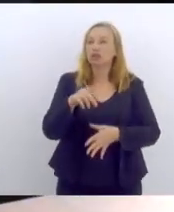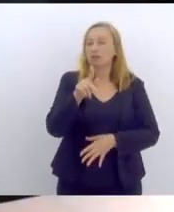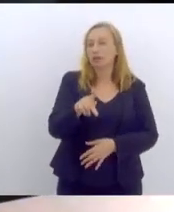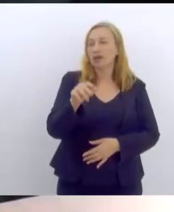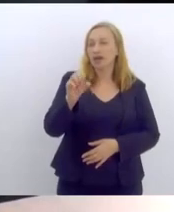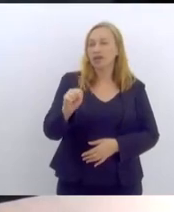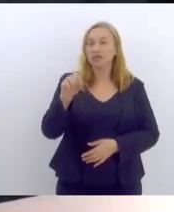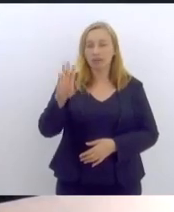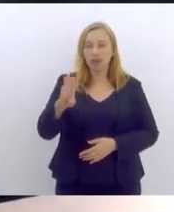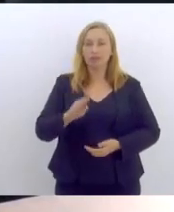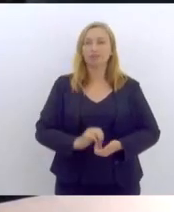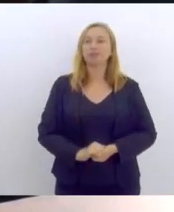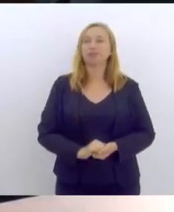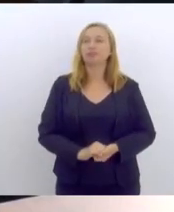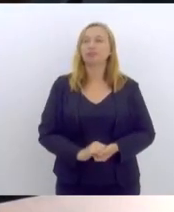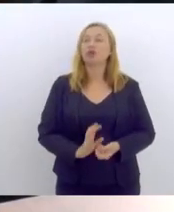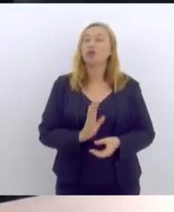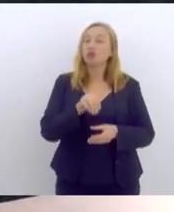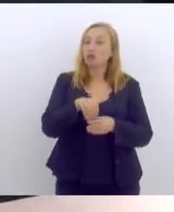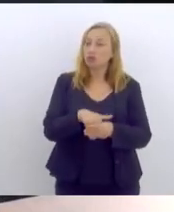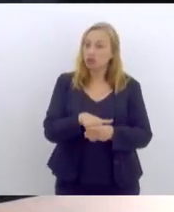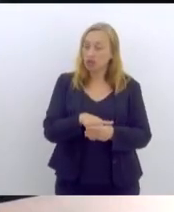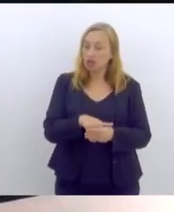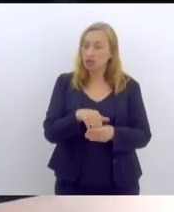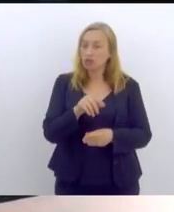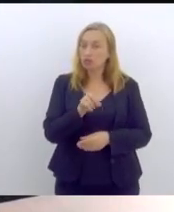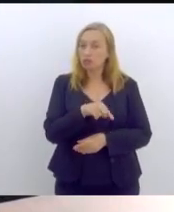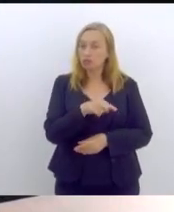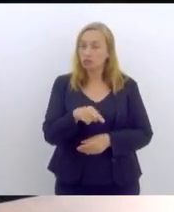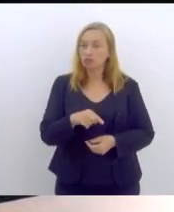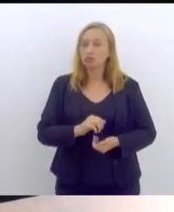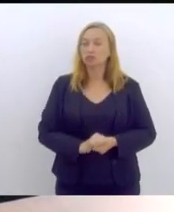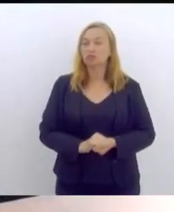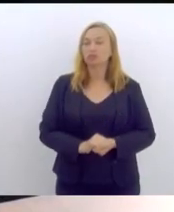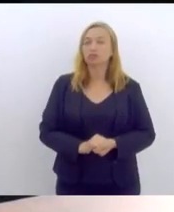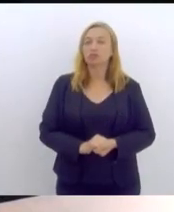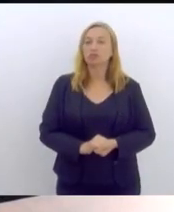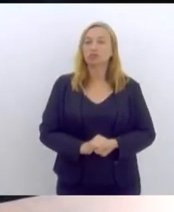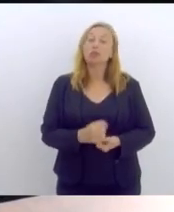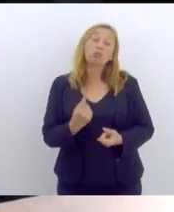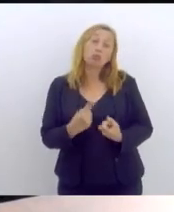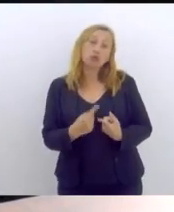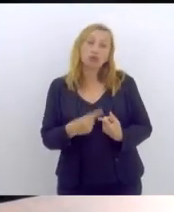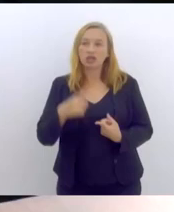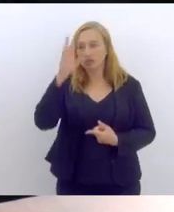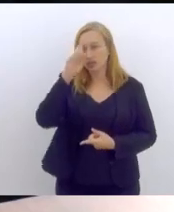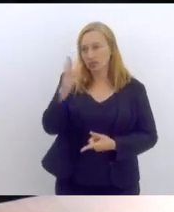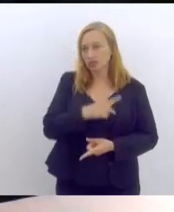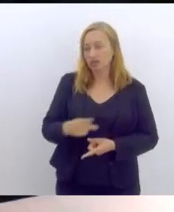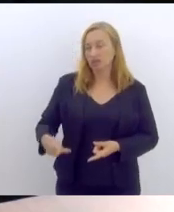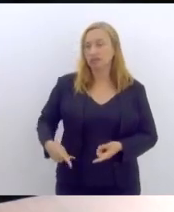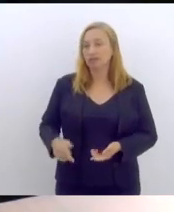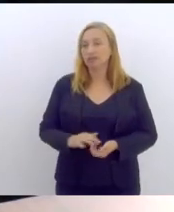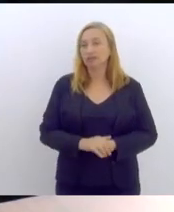PSD, votei pela abstenção. E por quê, senhor presidente?